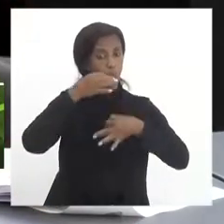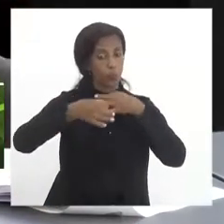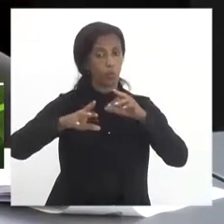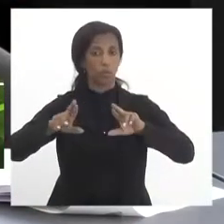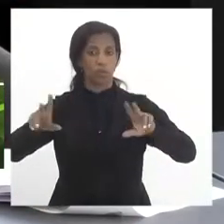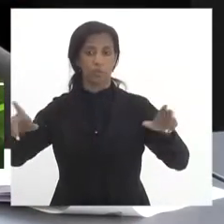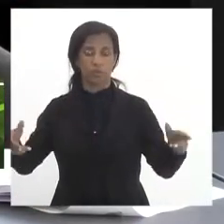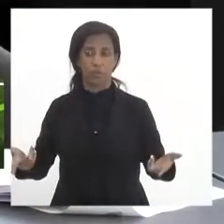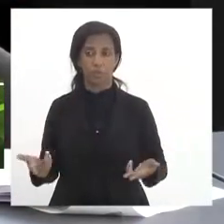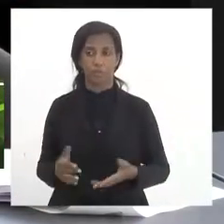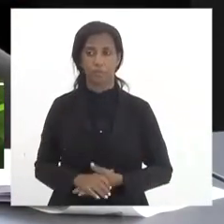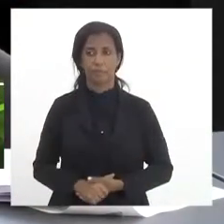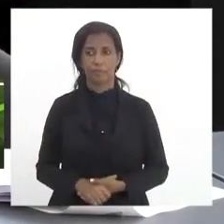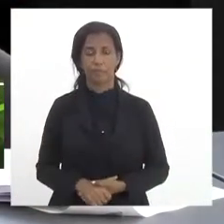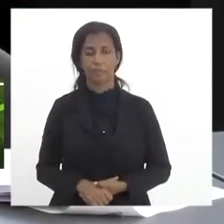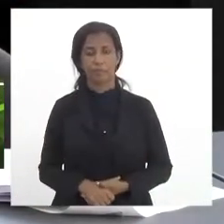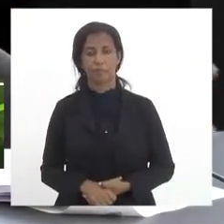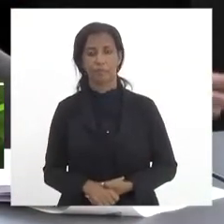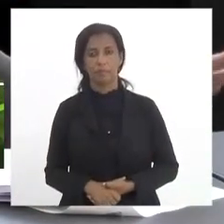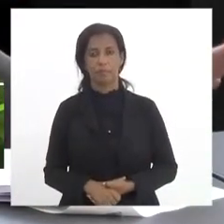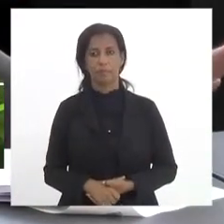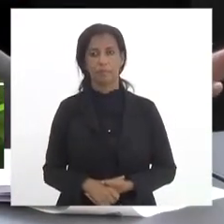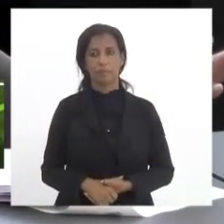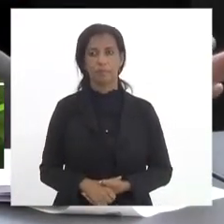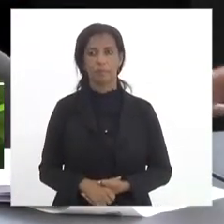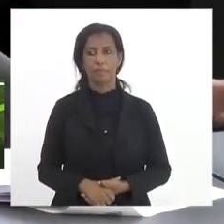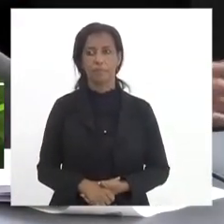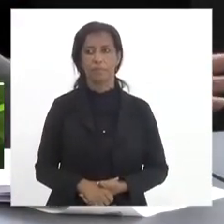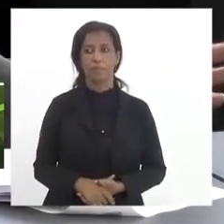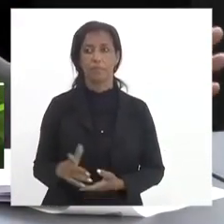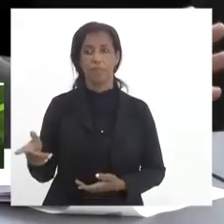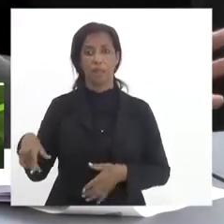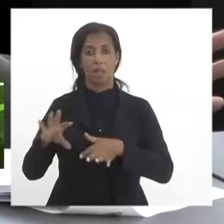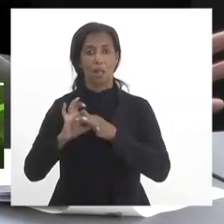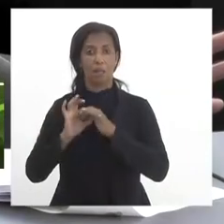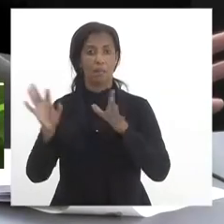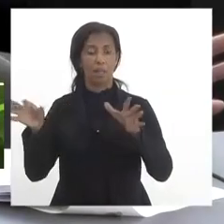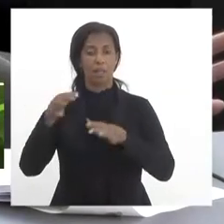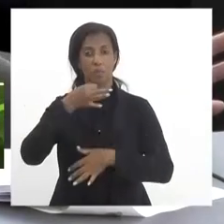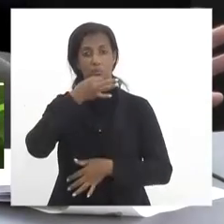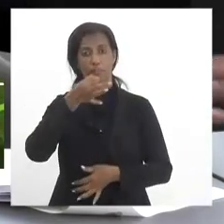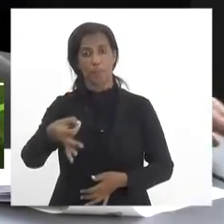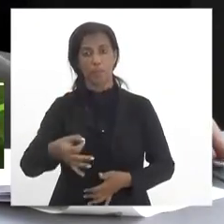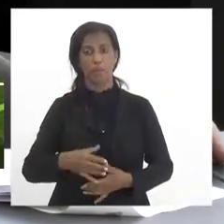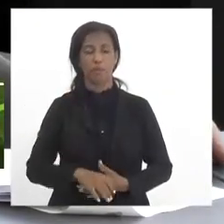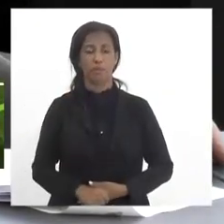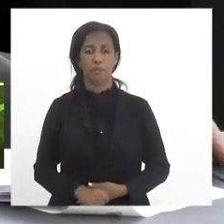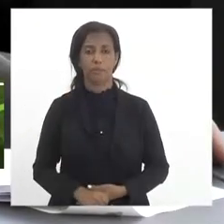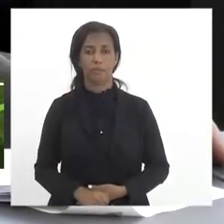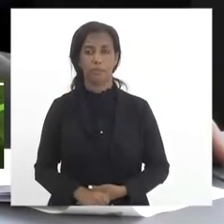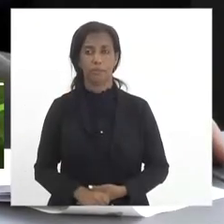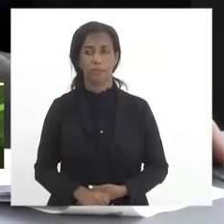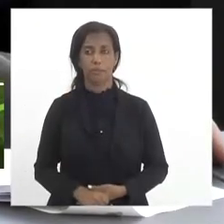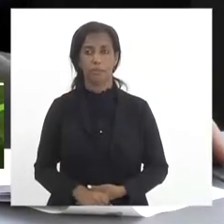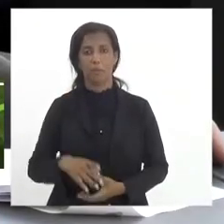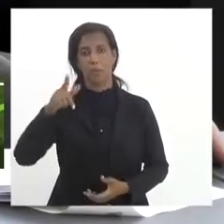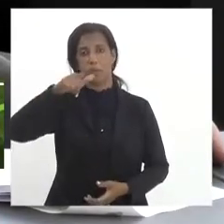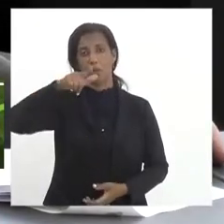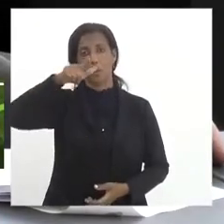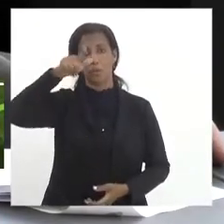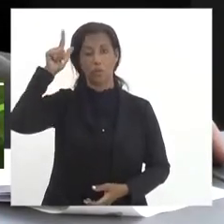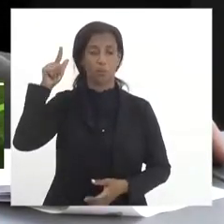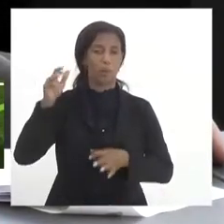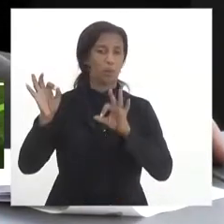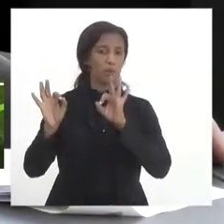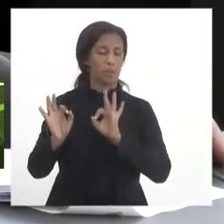essa, que é a liberdade de opinião. É isso. Isso. O deputado Paulo acertou. Não